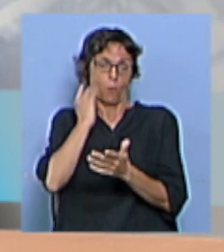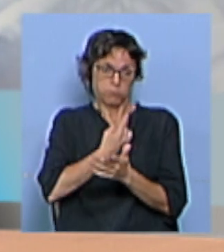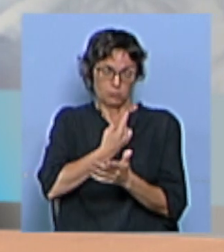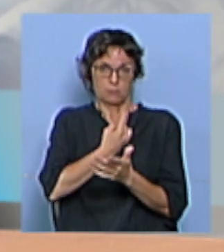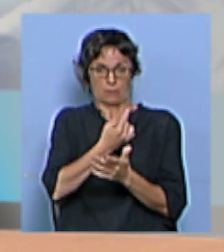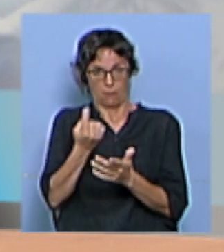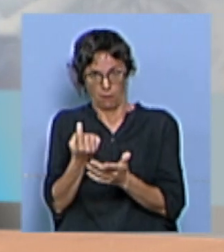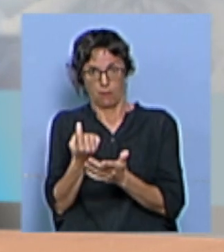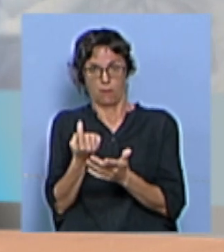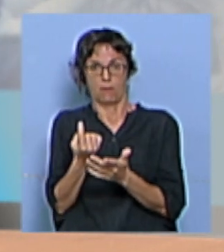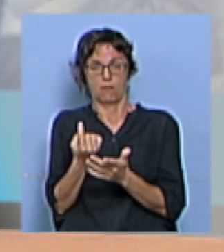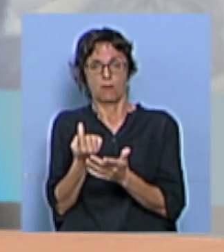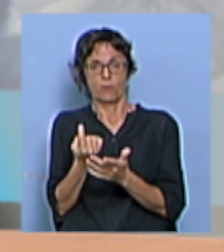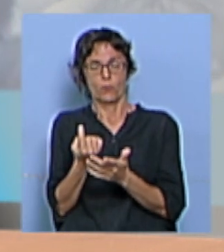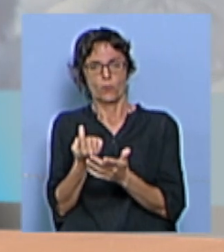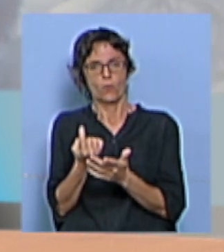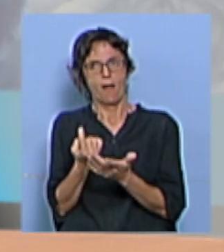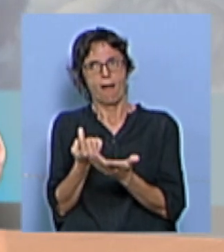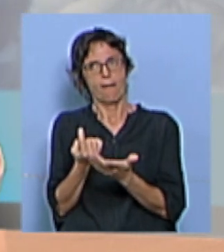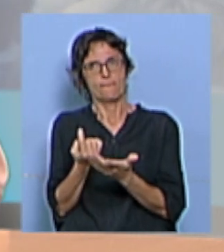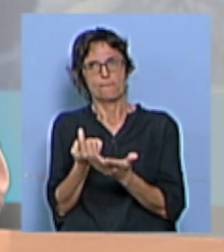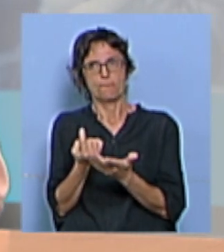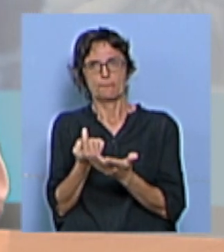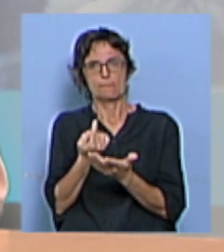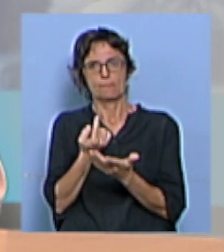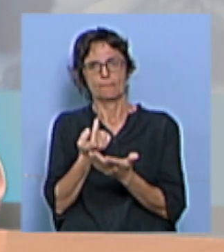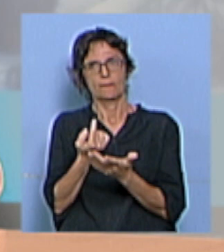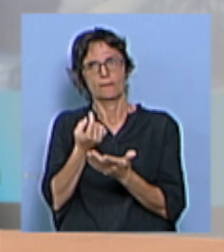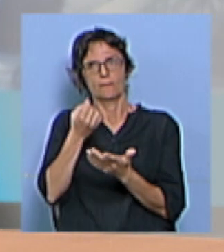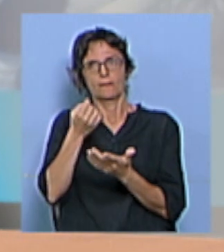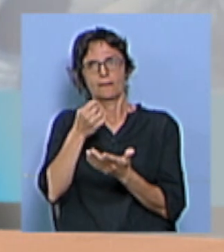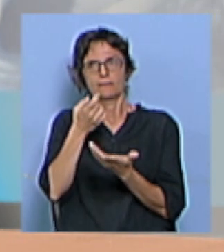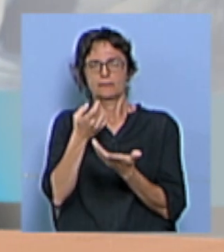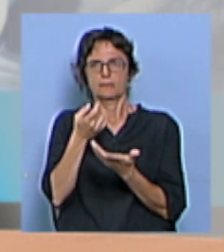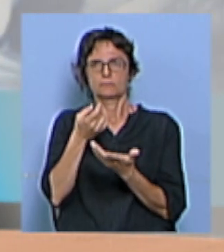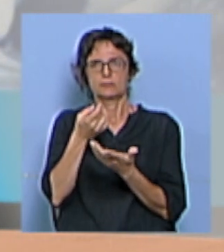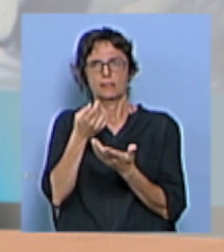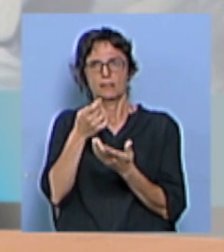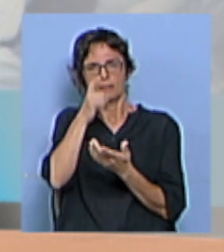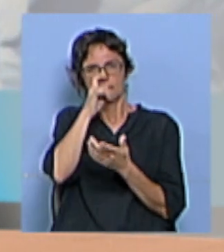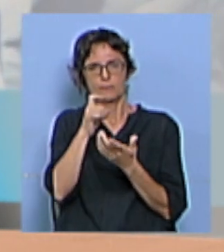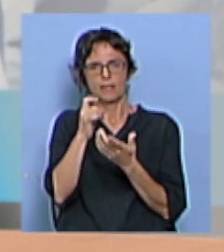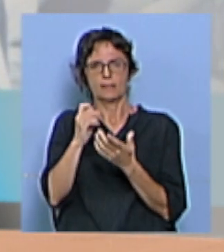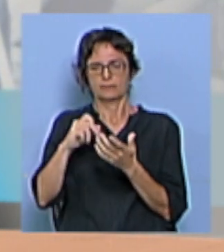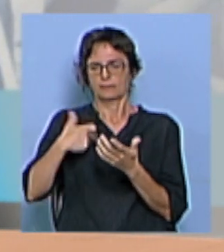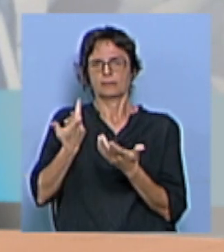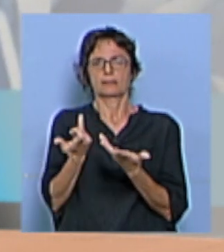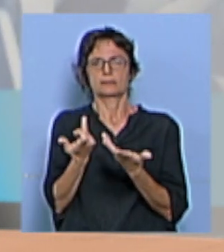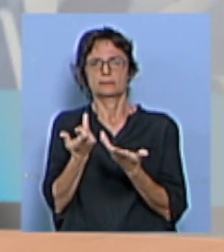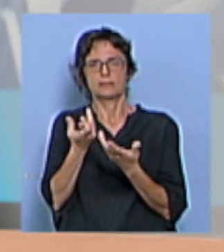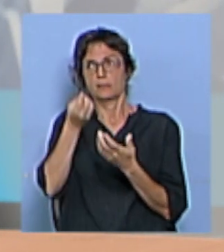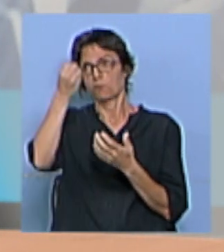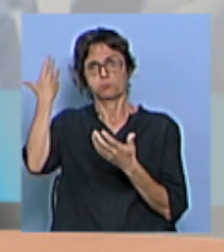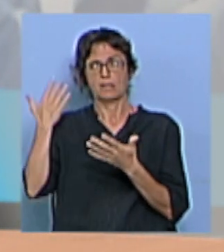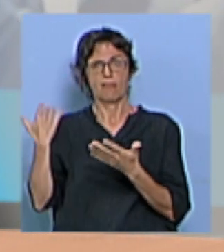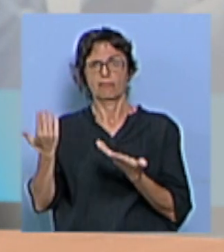obriga-nos a encarar riquezas que tínhamos esquecido. O valor do silêncio, não é? O valor de uma